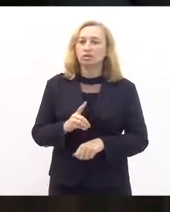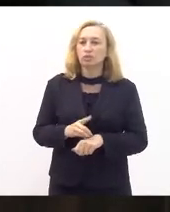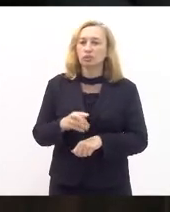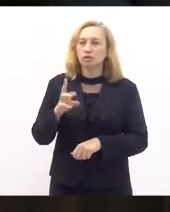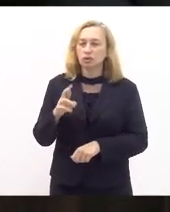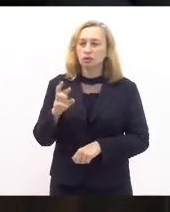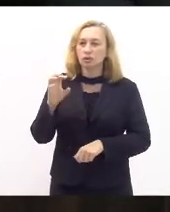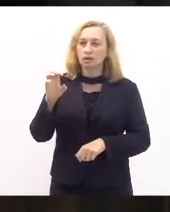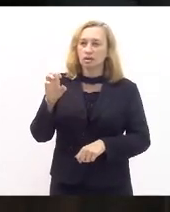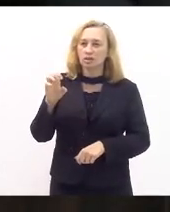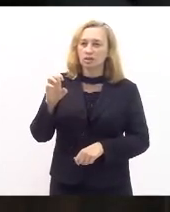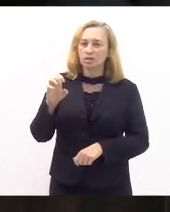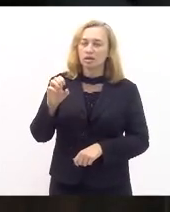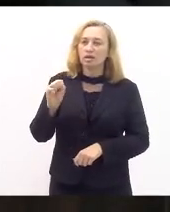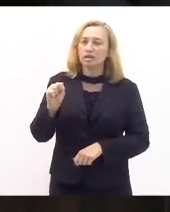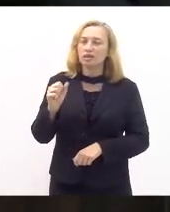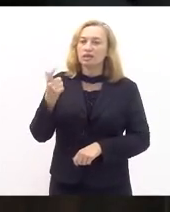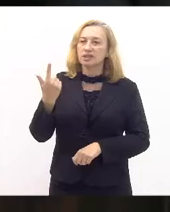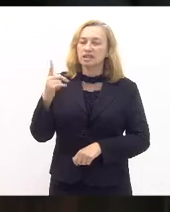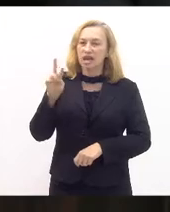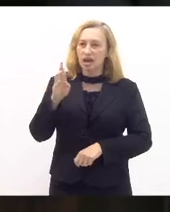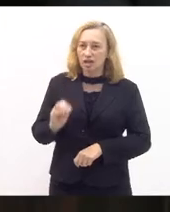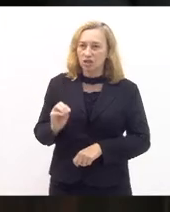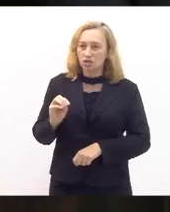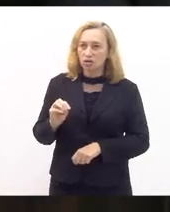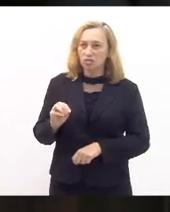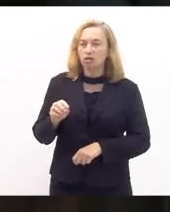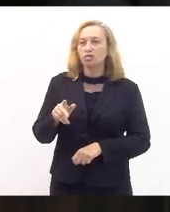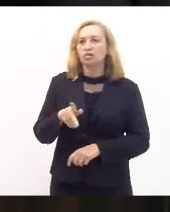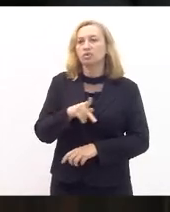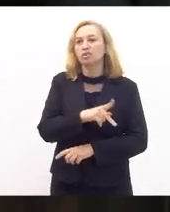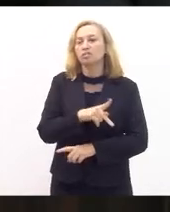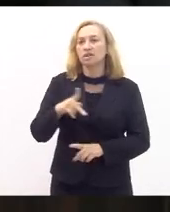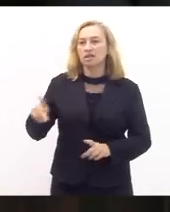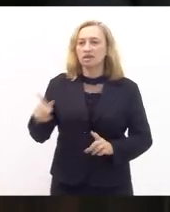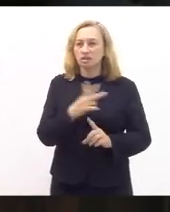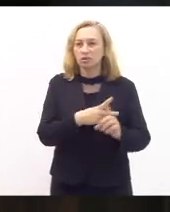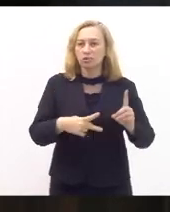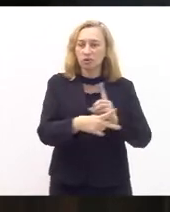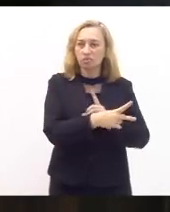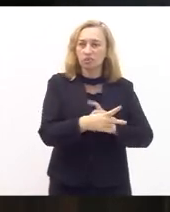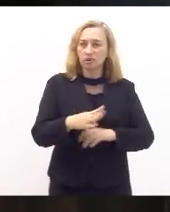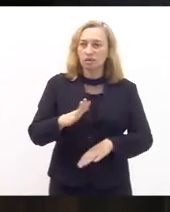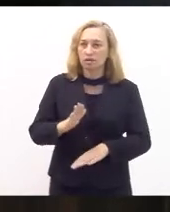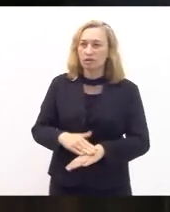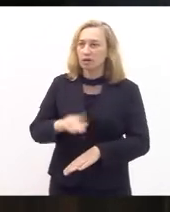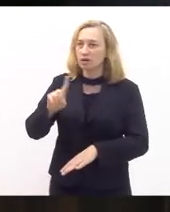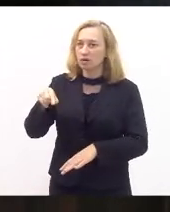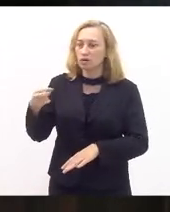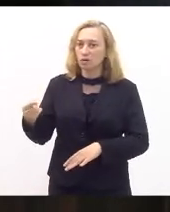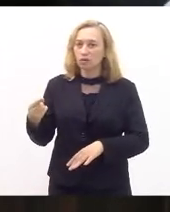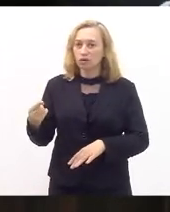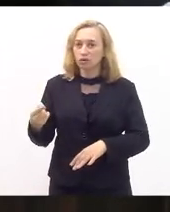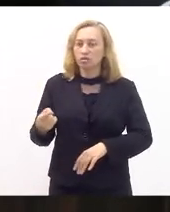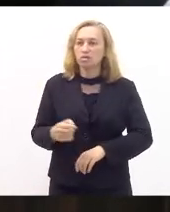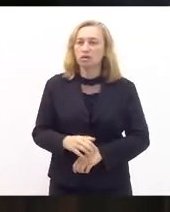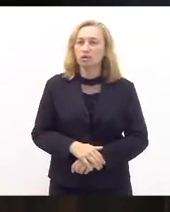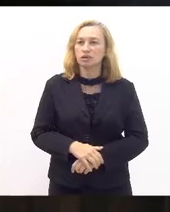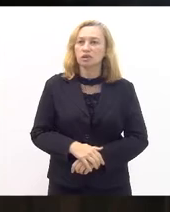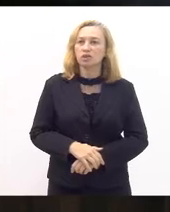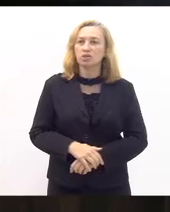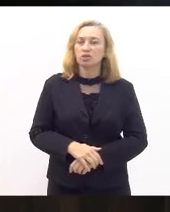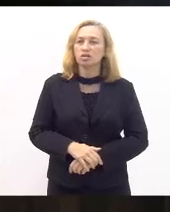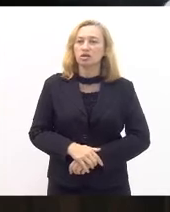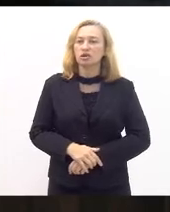nosso diretor e presidente do Rio Previdência, e demais autoridades que